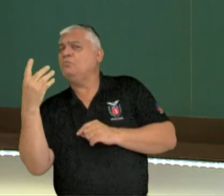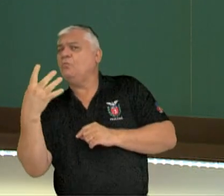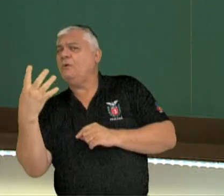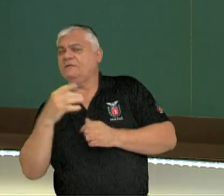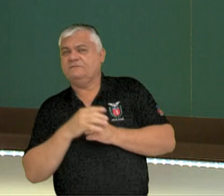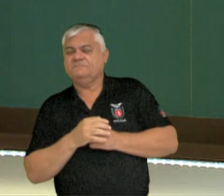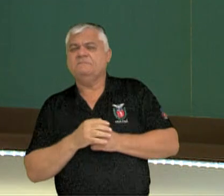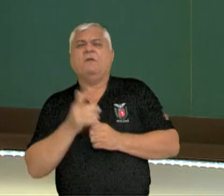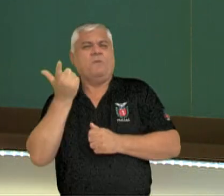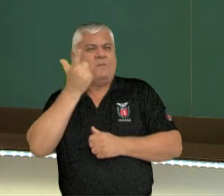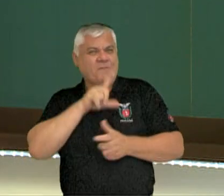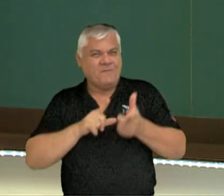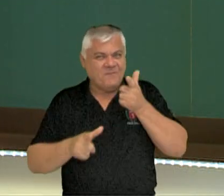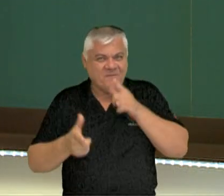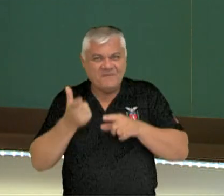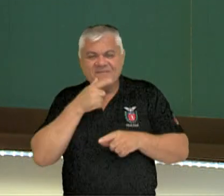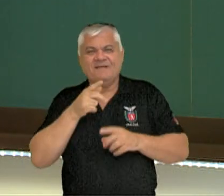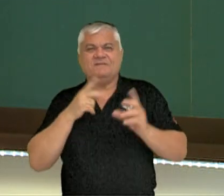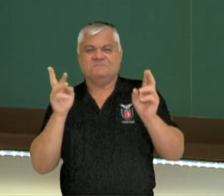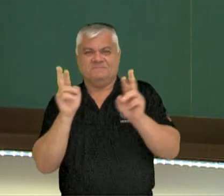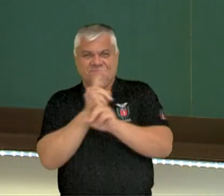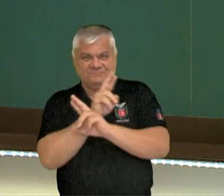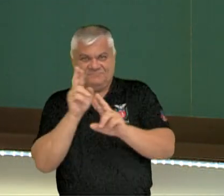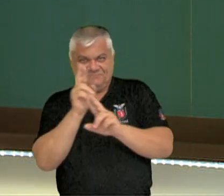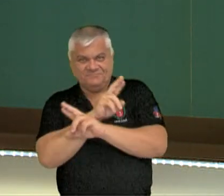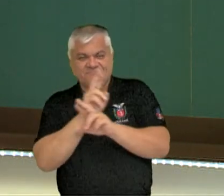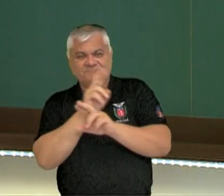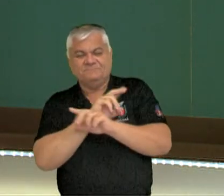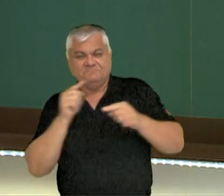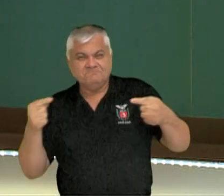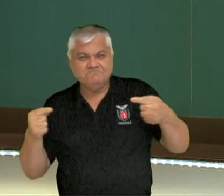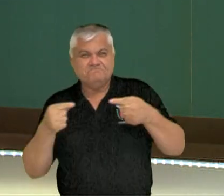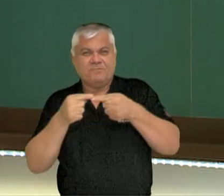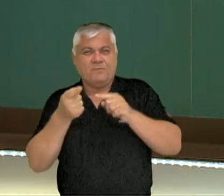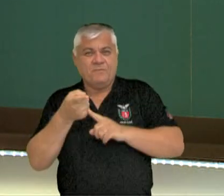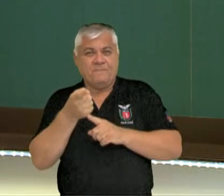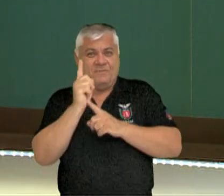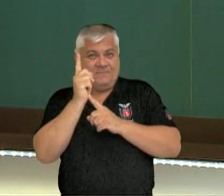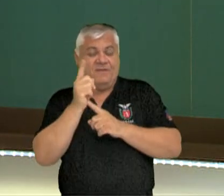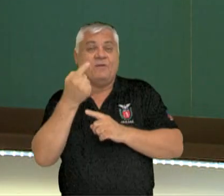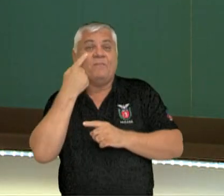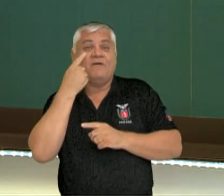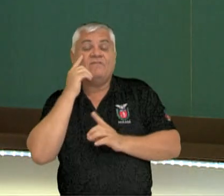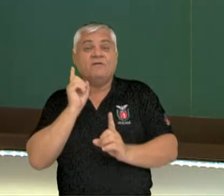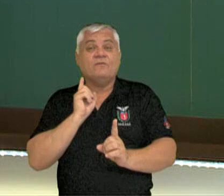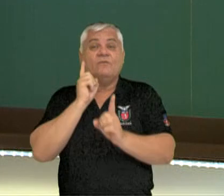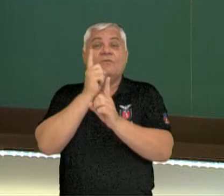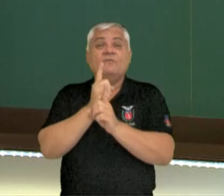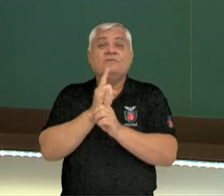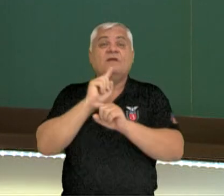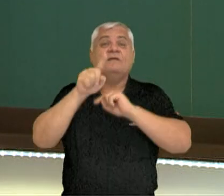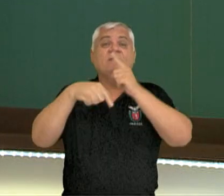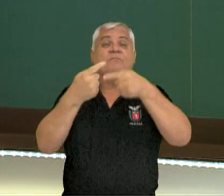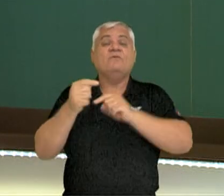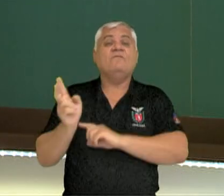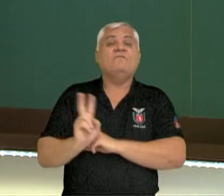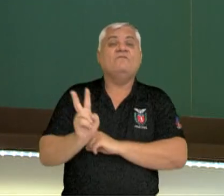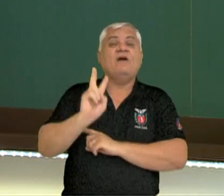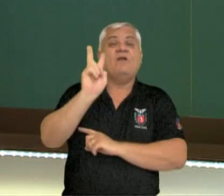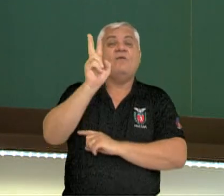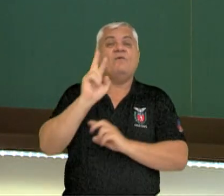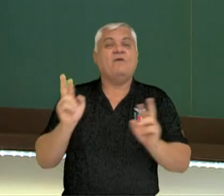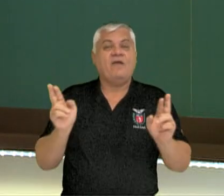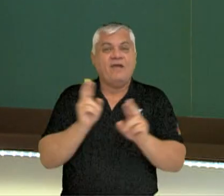isso, eu consigo encontrar um correspondente no primeiro quadrante para poder encontrar seus valores de